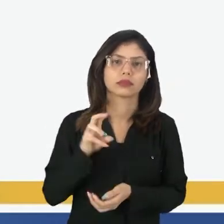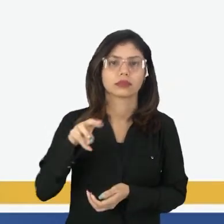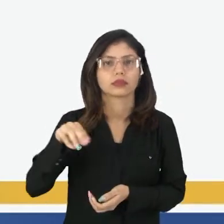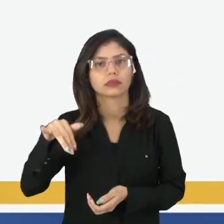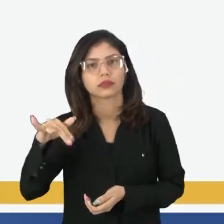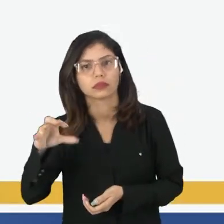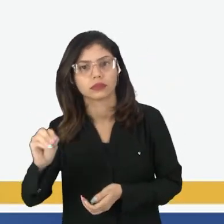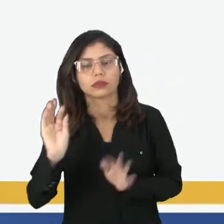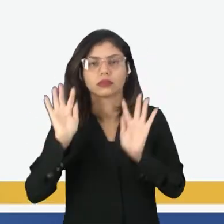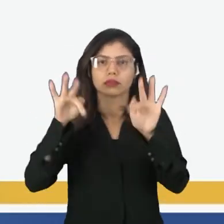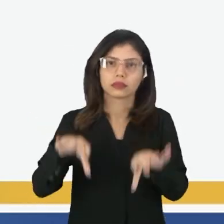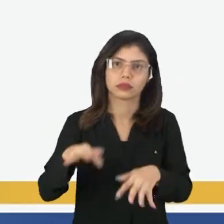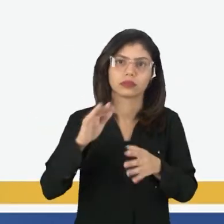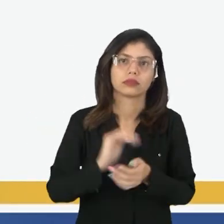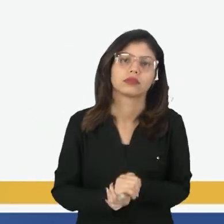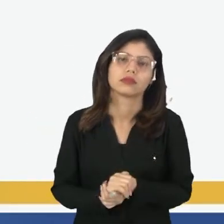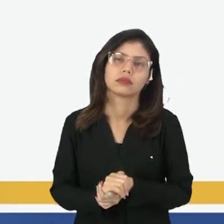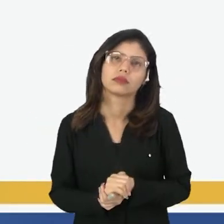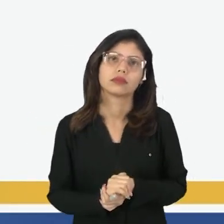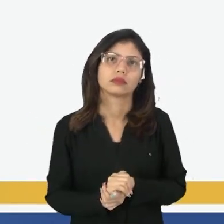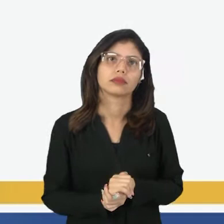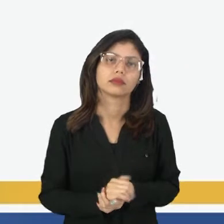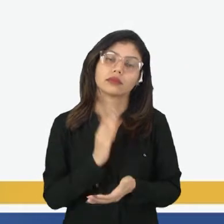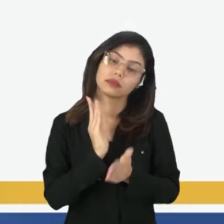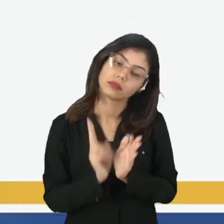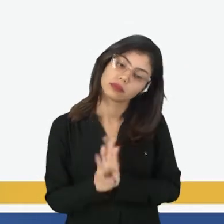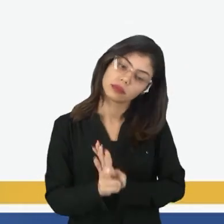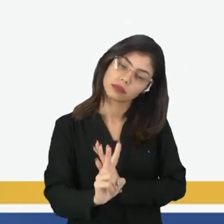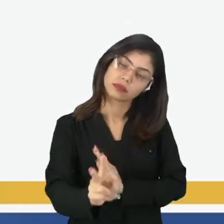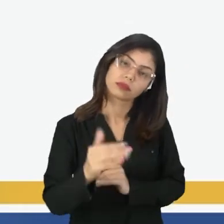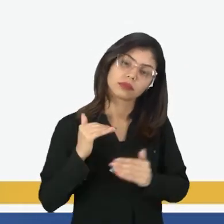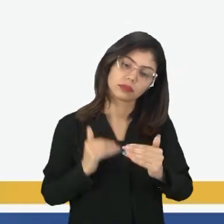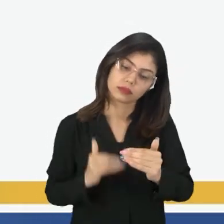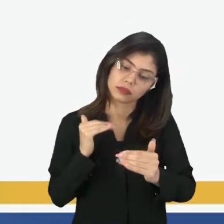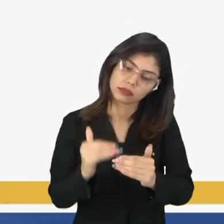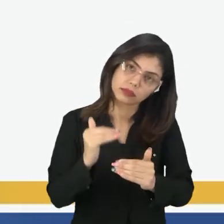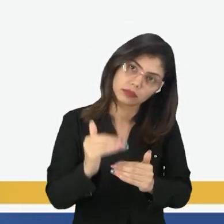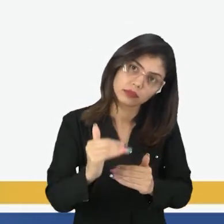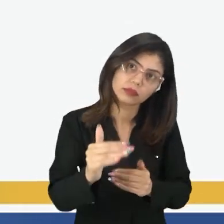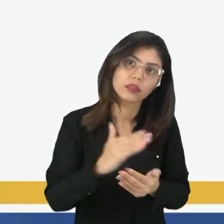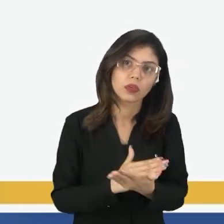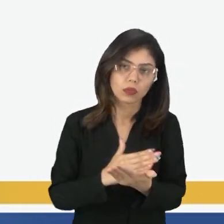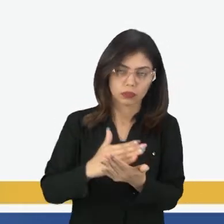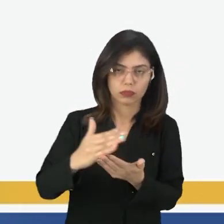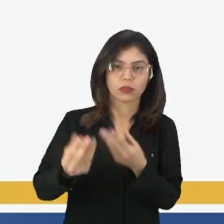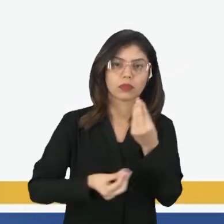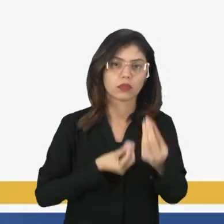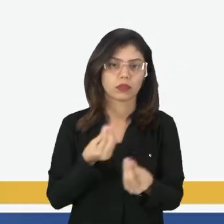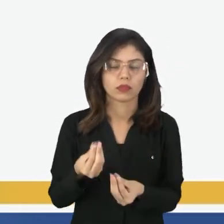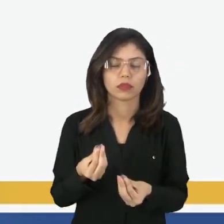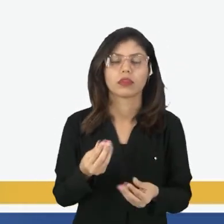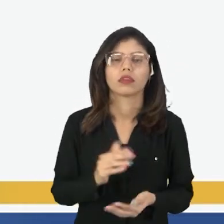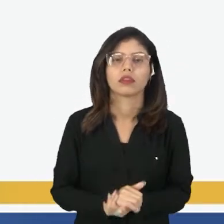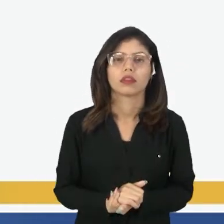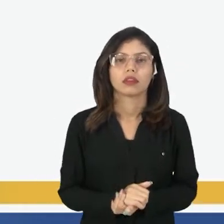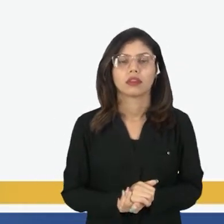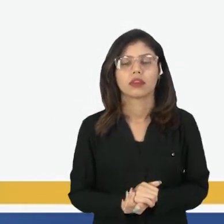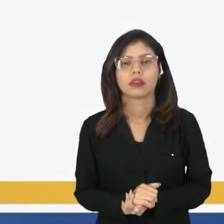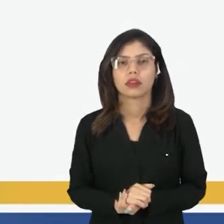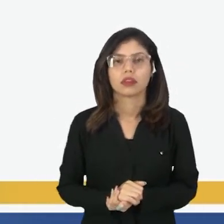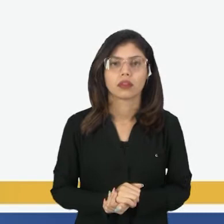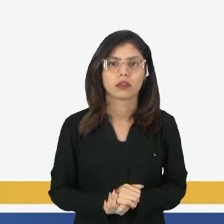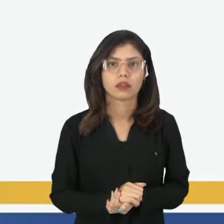meio e fim. Então, o enredo é a sequência da história ali. O início, todo o início da